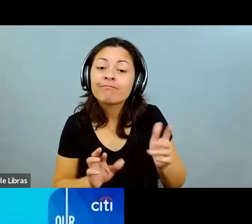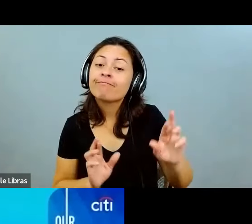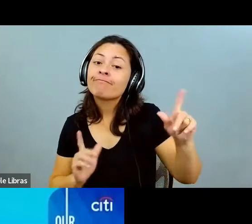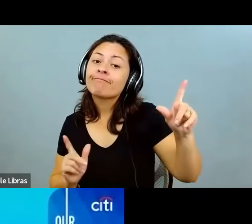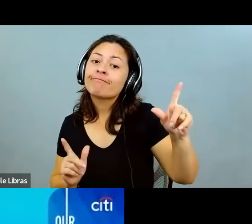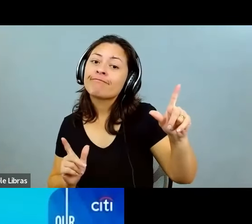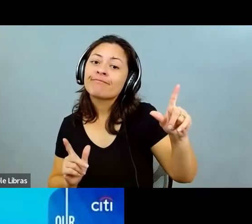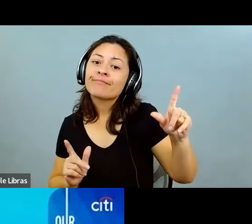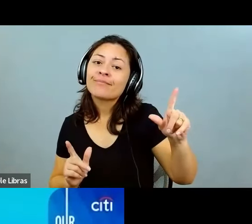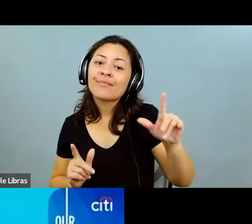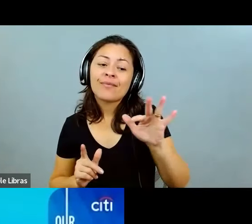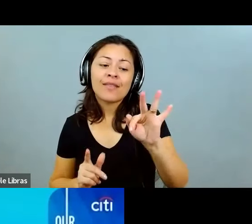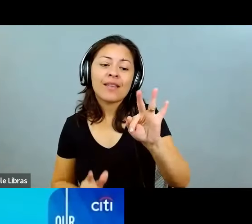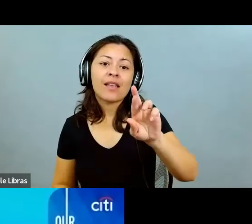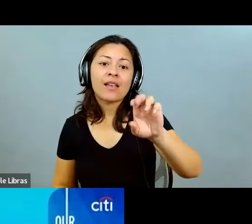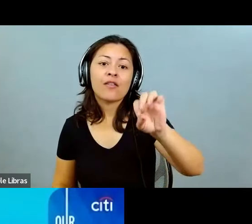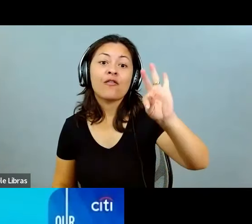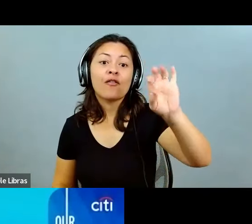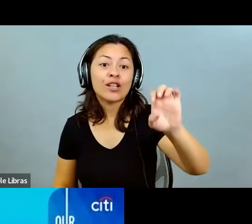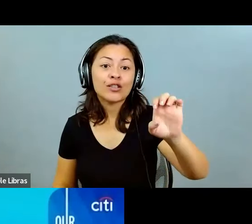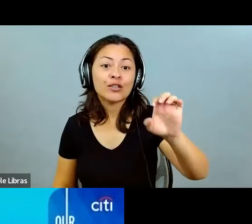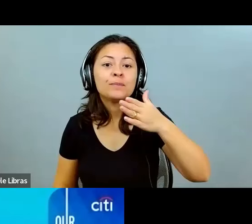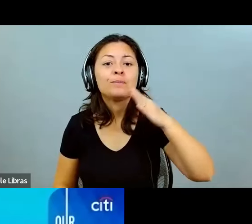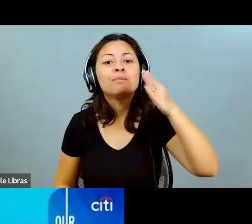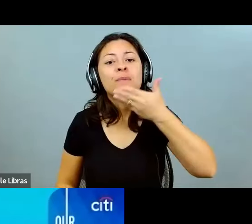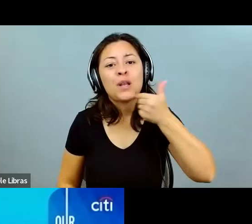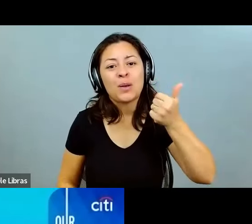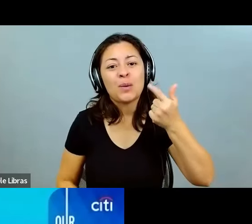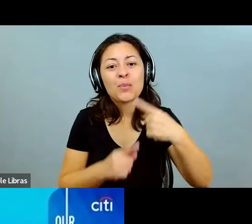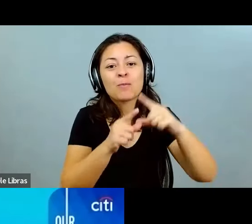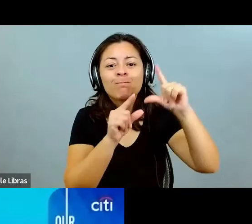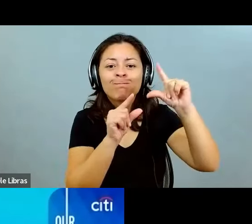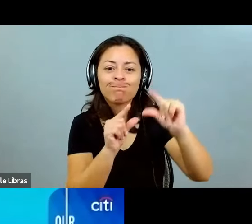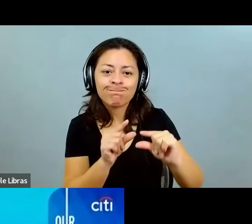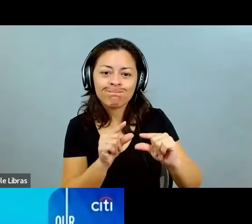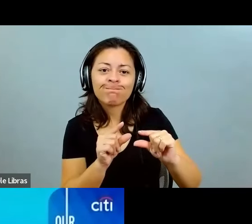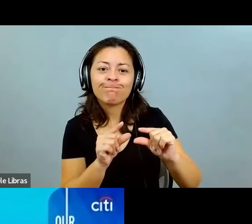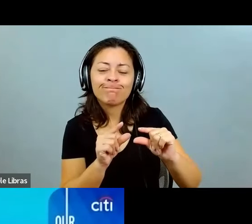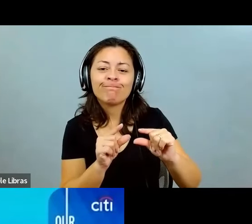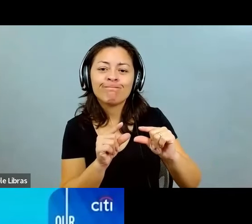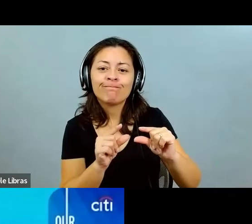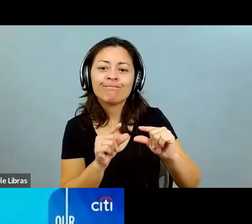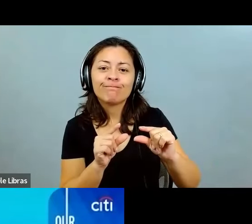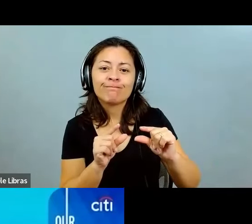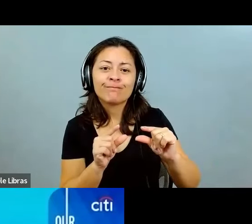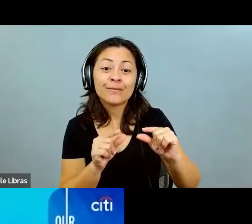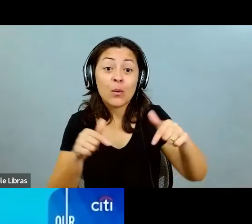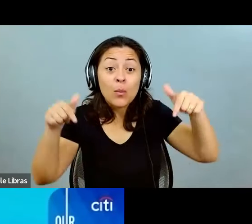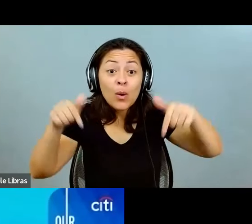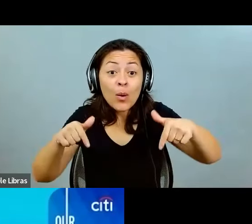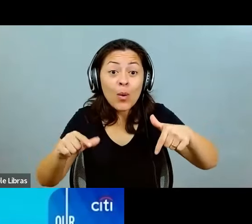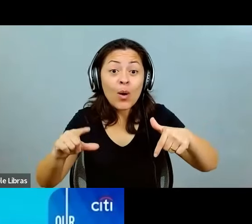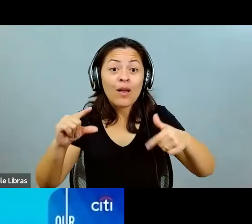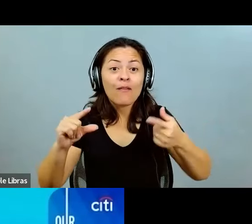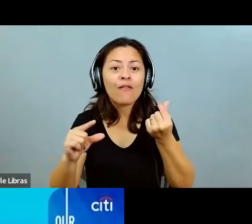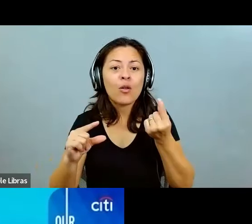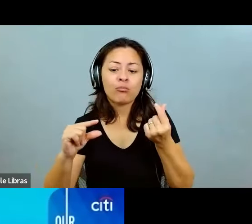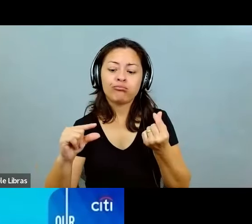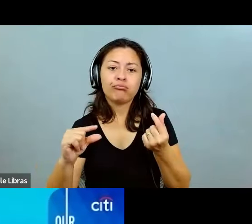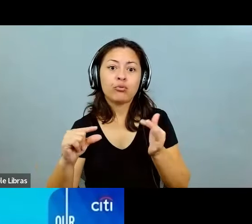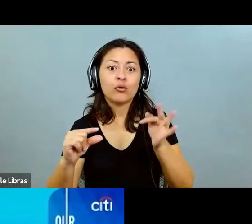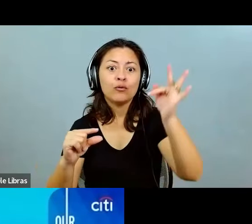preço mais mais Spot ele vai ter uma liquidação melhor do que um preço futuro né em função dessa questão